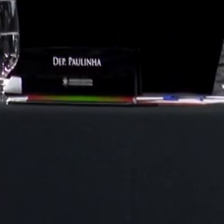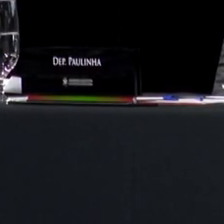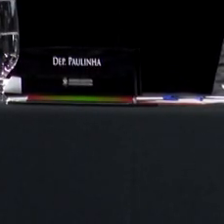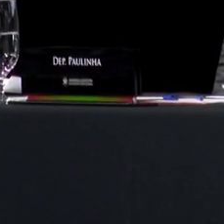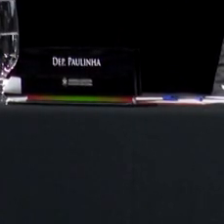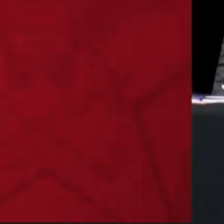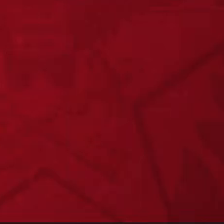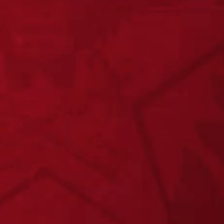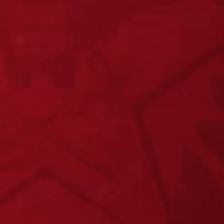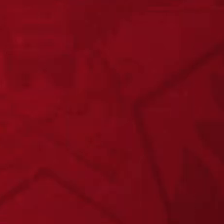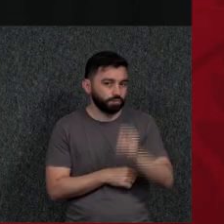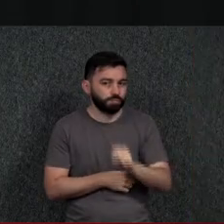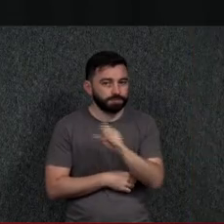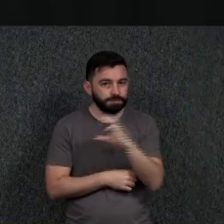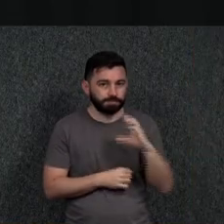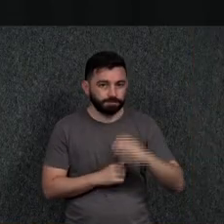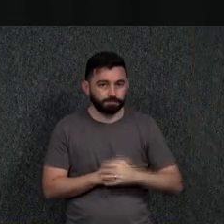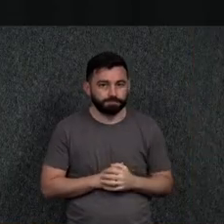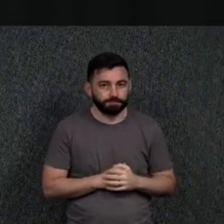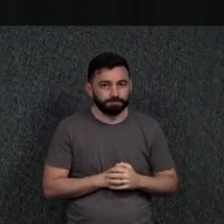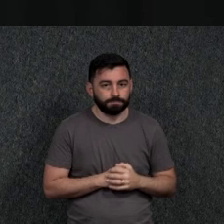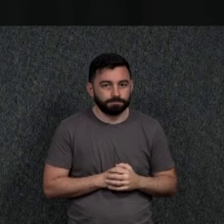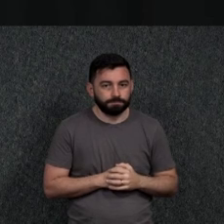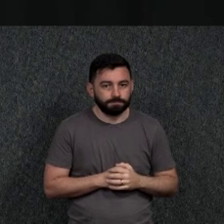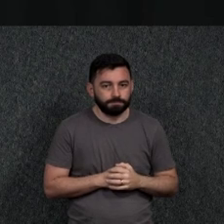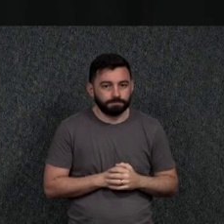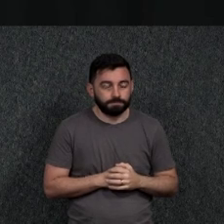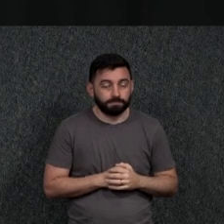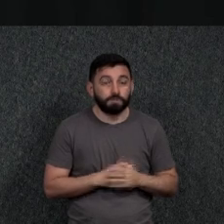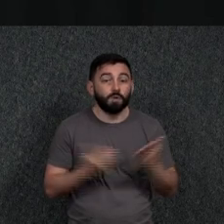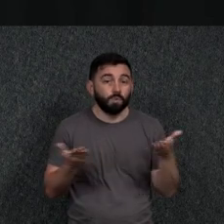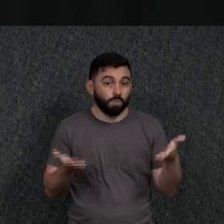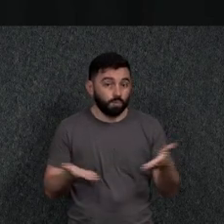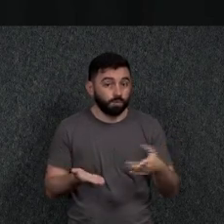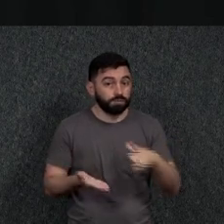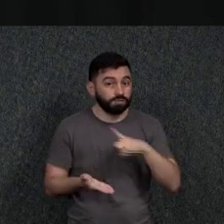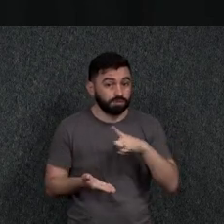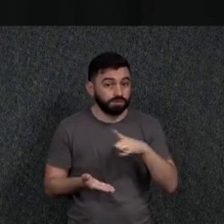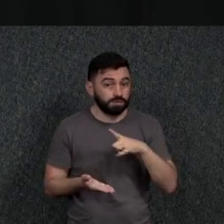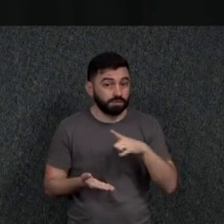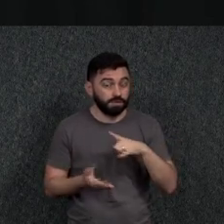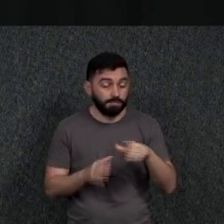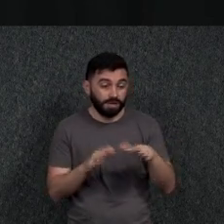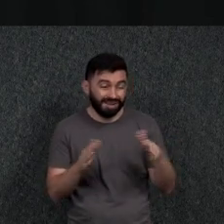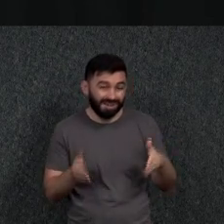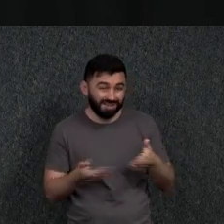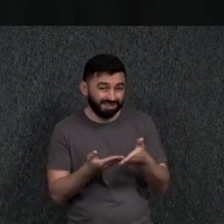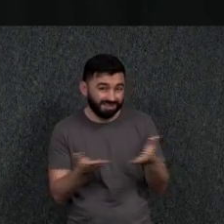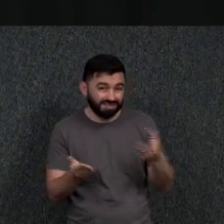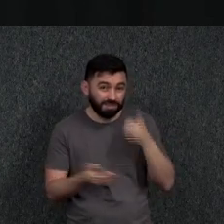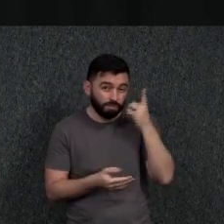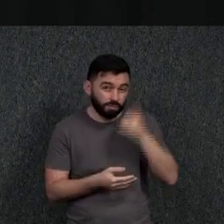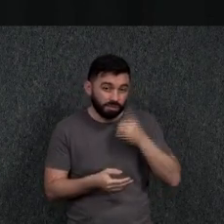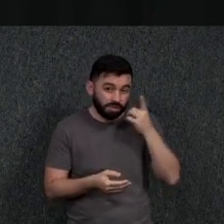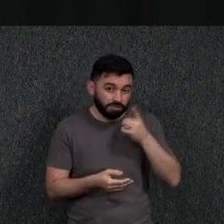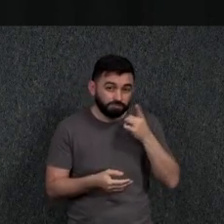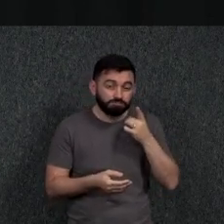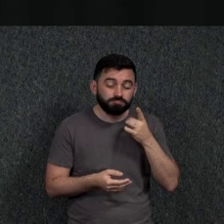para os parlamentares. Nossa região se destaca pela diversificação de